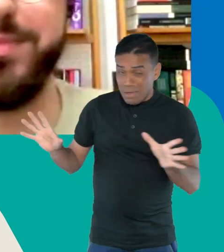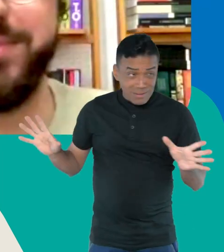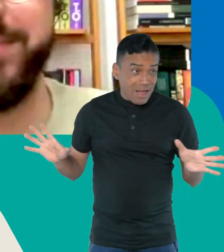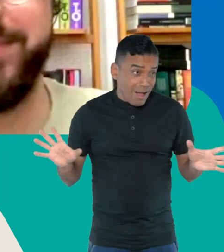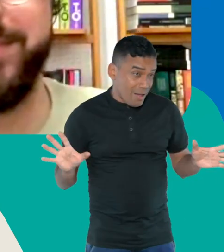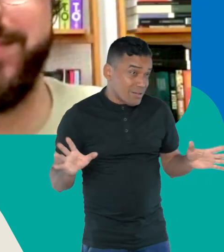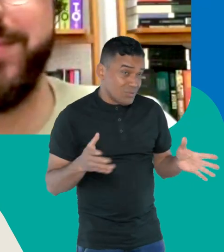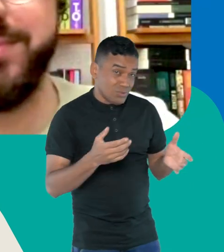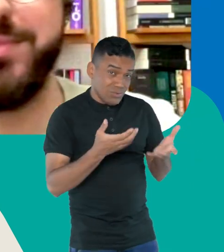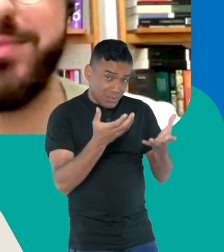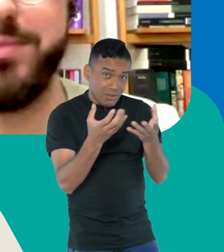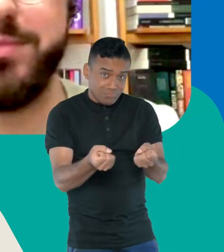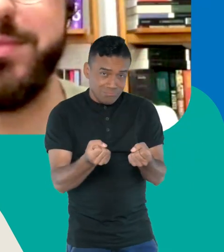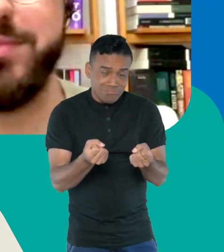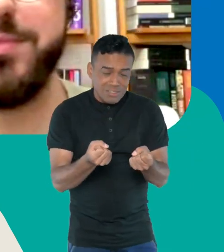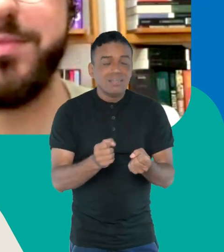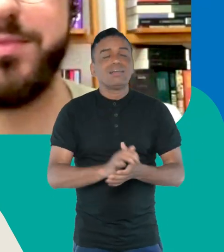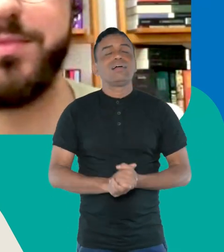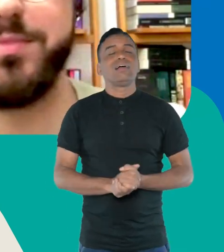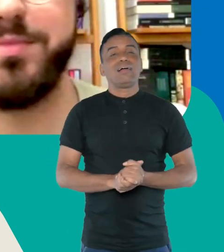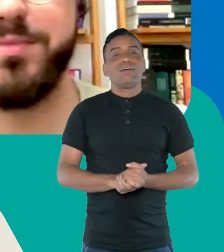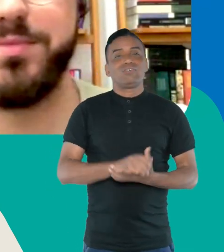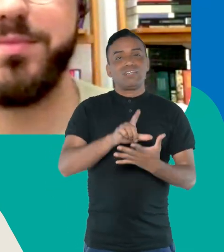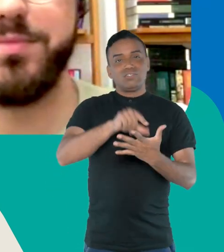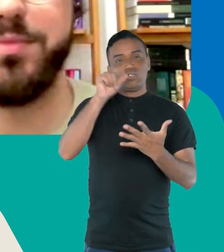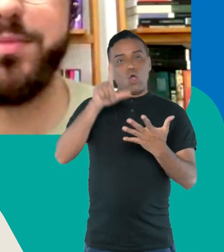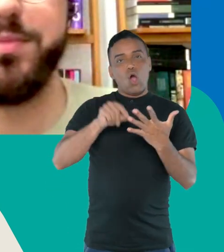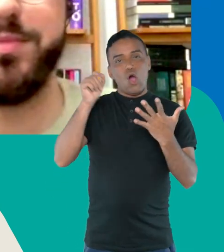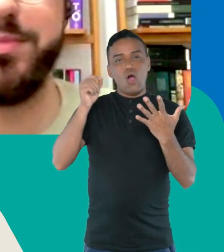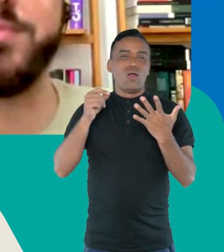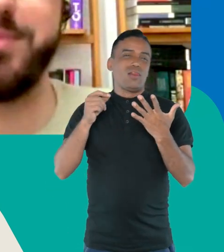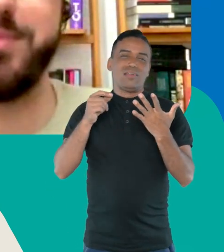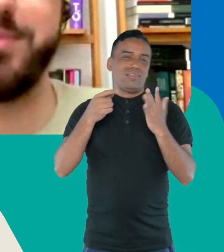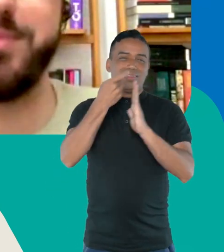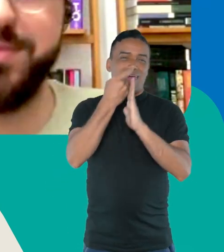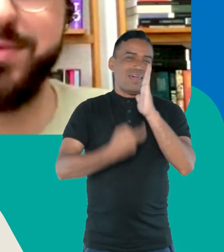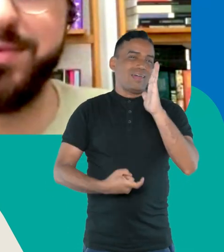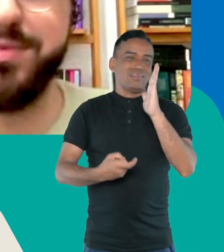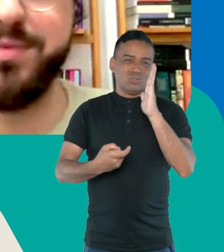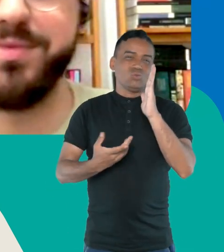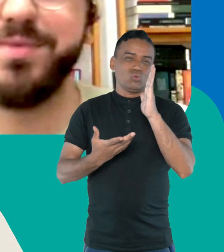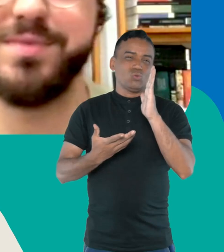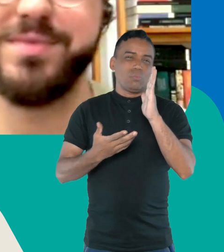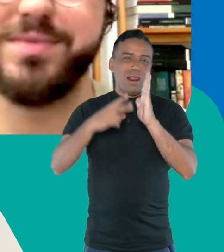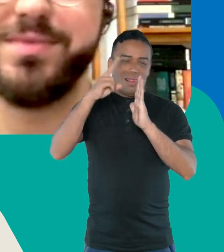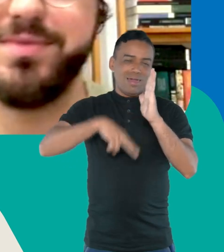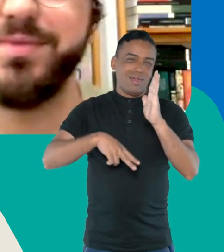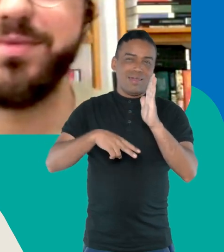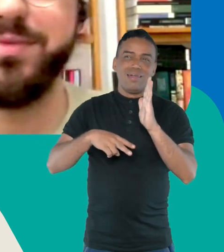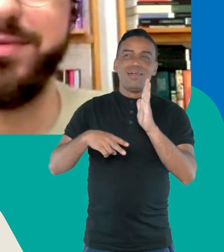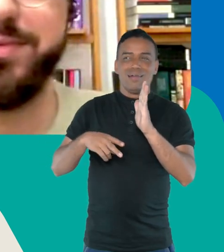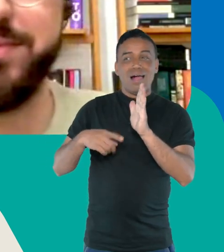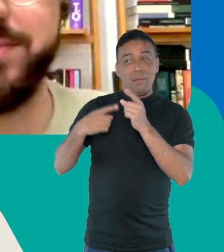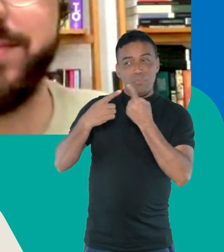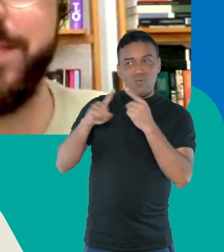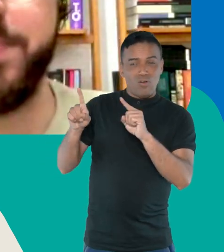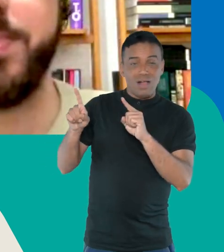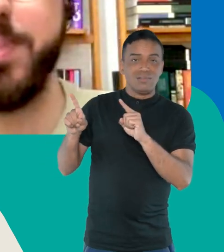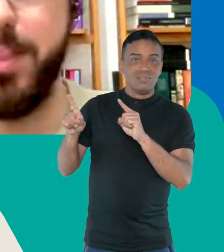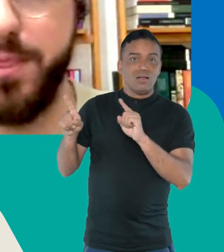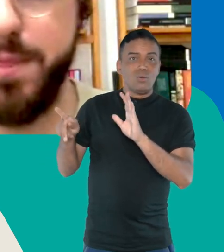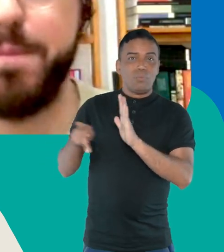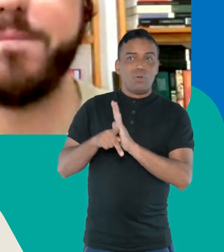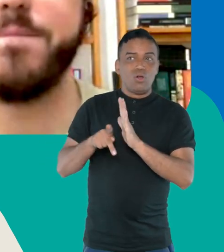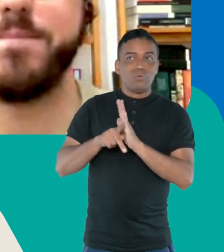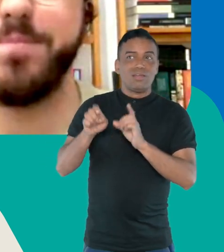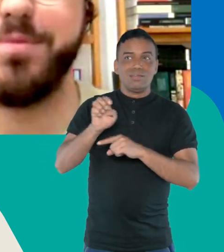e aí você, por favor, escolhe um outro trecho que eu também queria te fazer essa provocação para você ler um trecho que te toca sobre